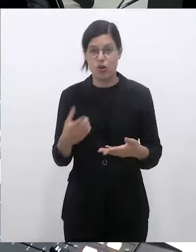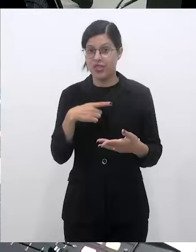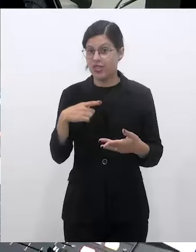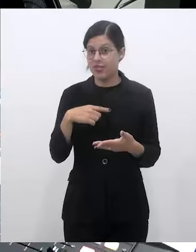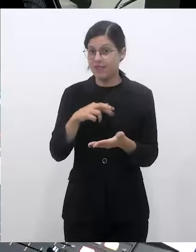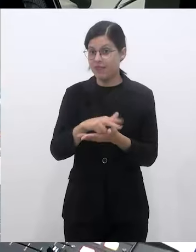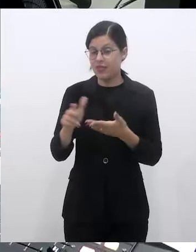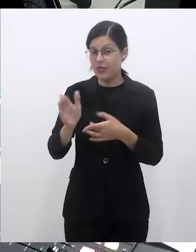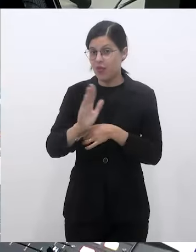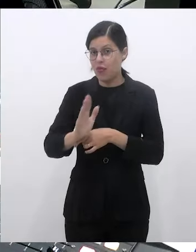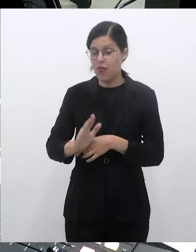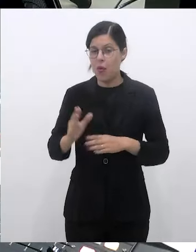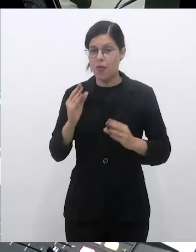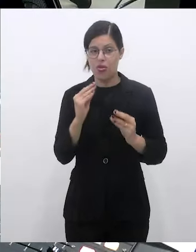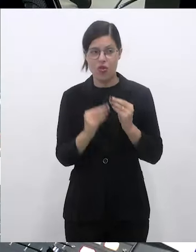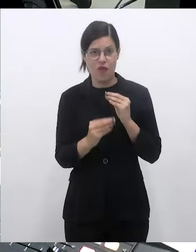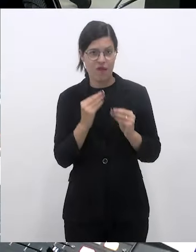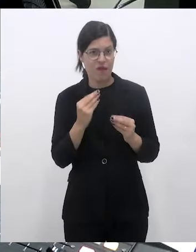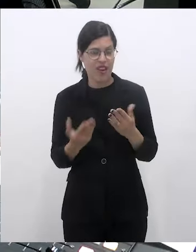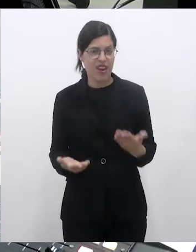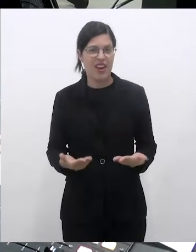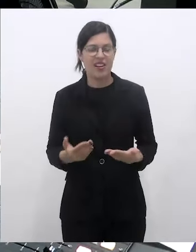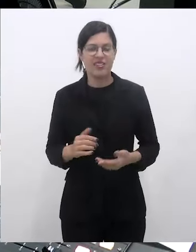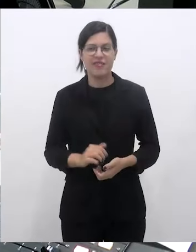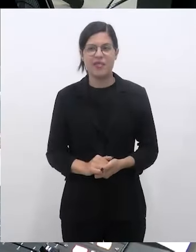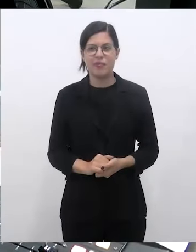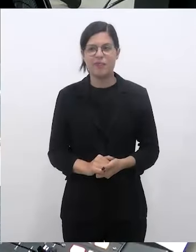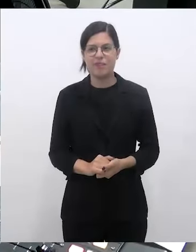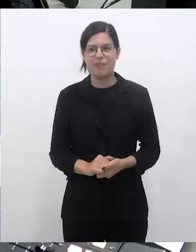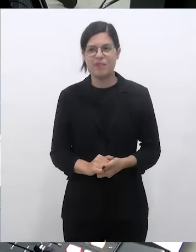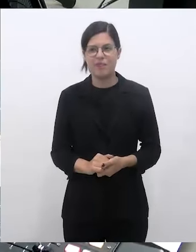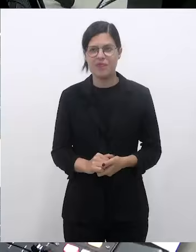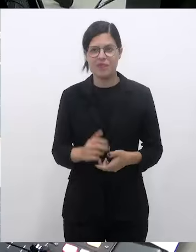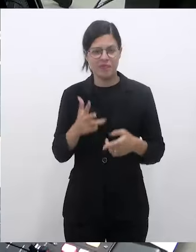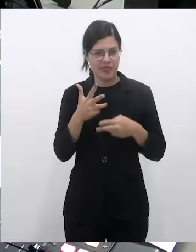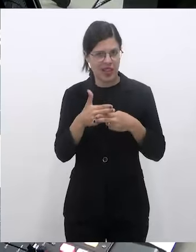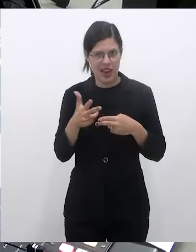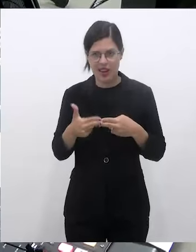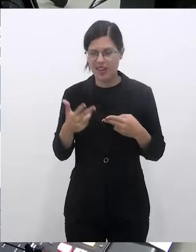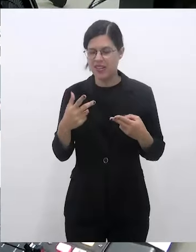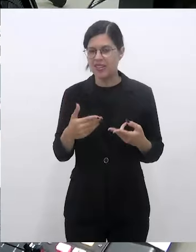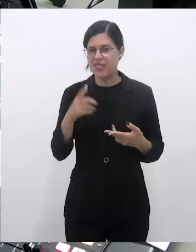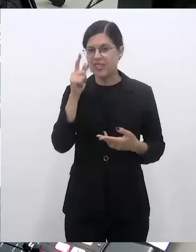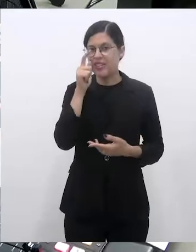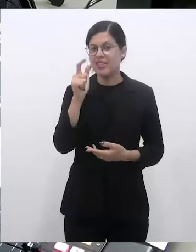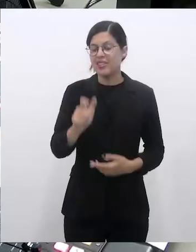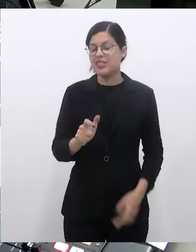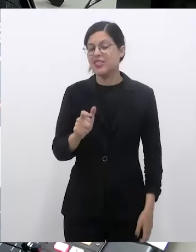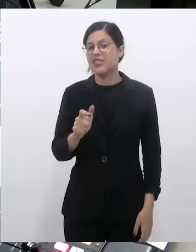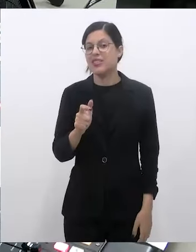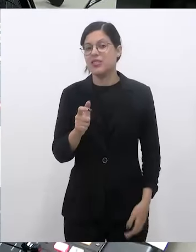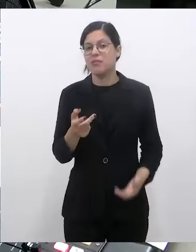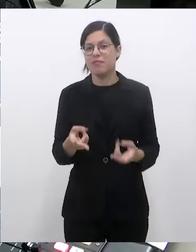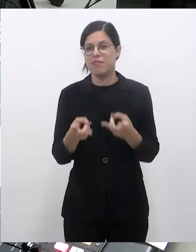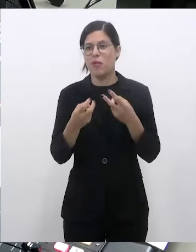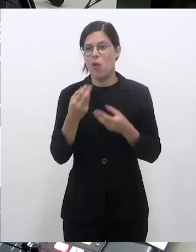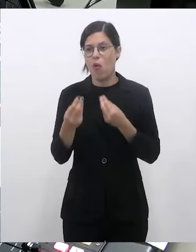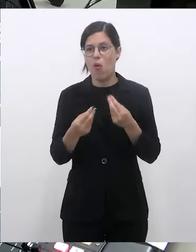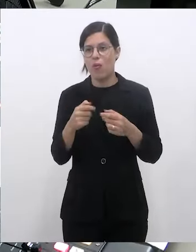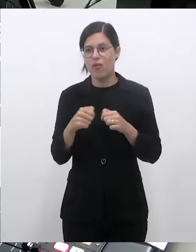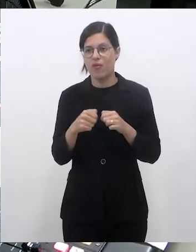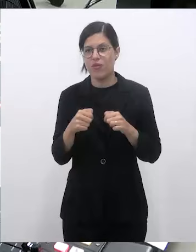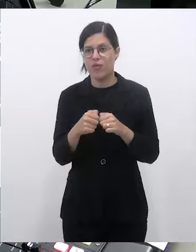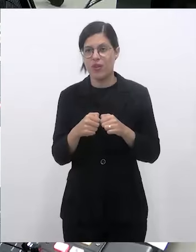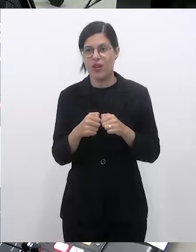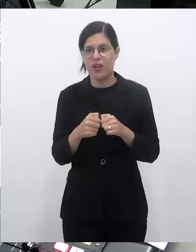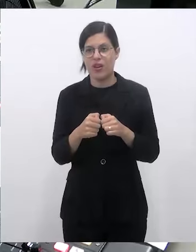filmes, séries, novelas, desenhos animados e é interessante ver a forma como aquilo é feito,